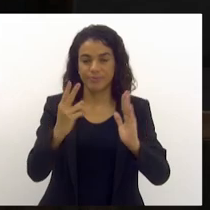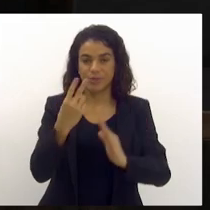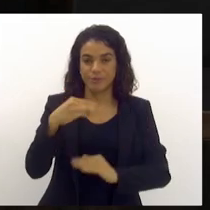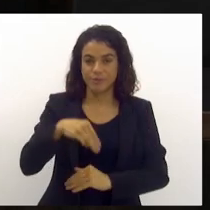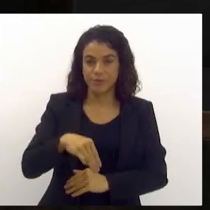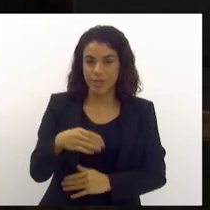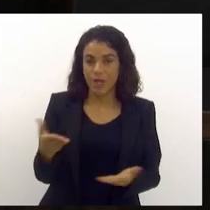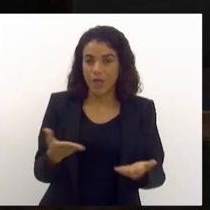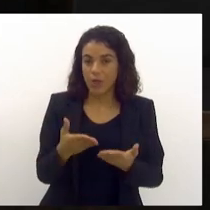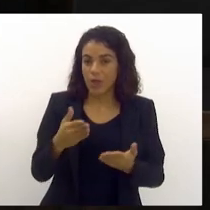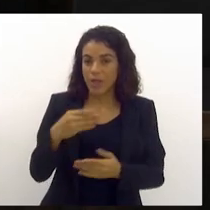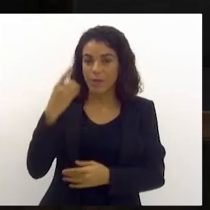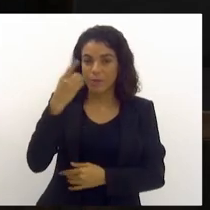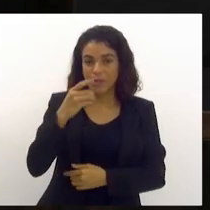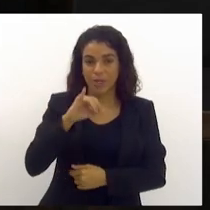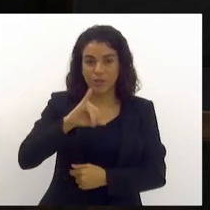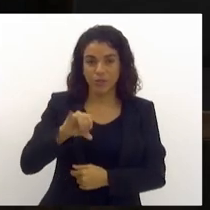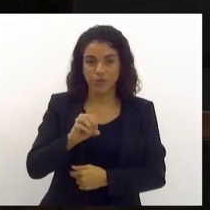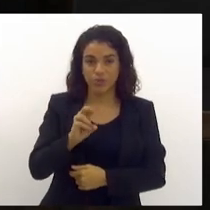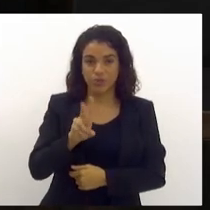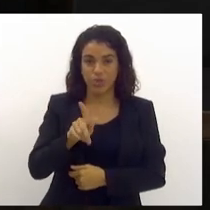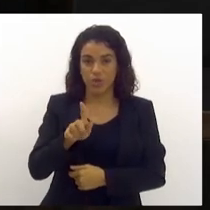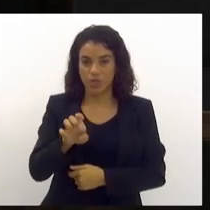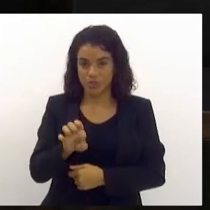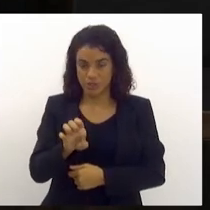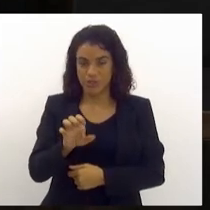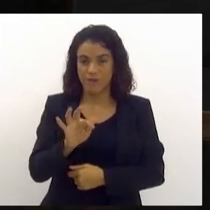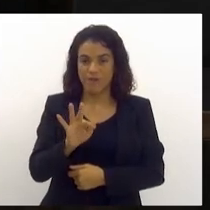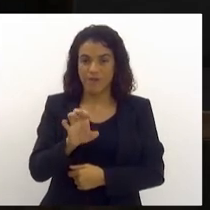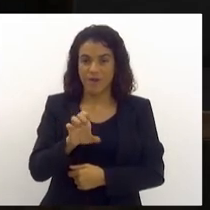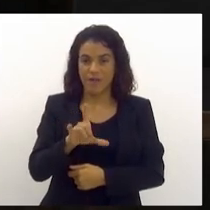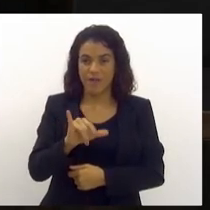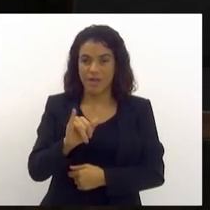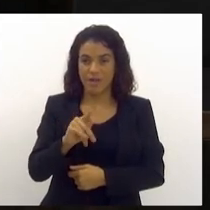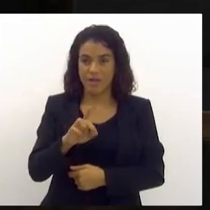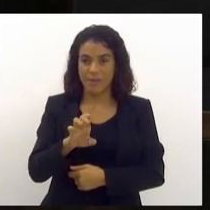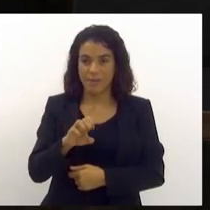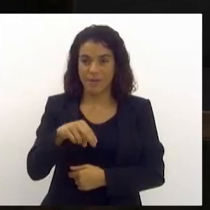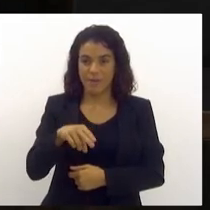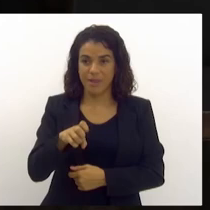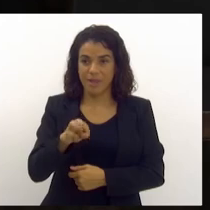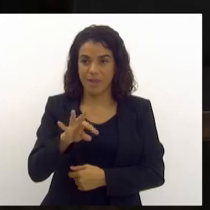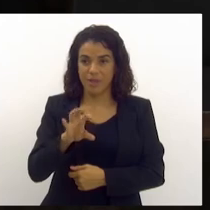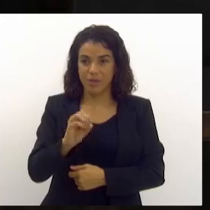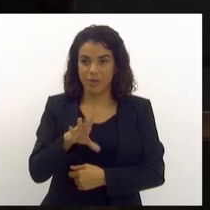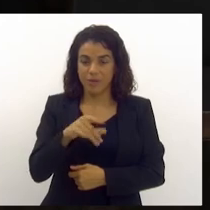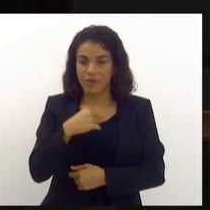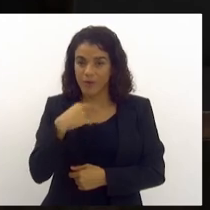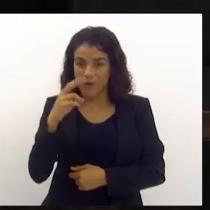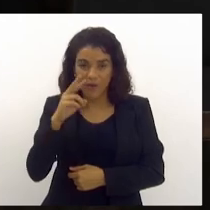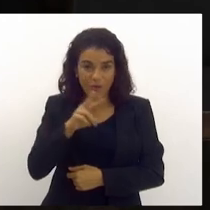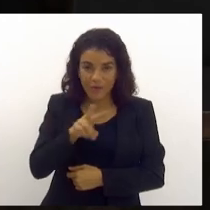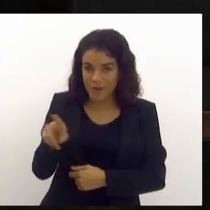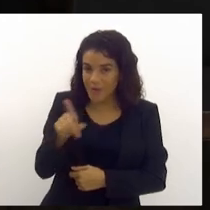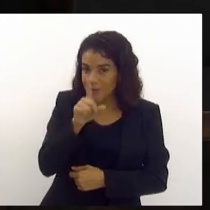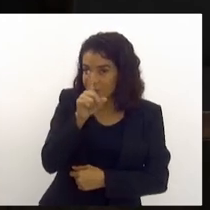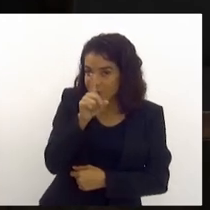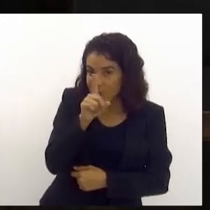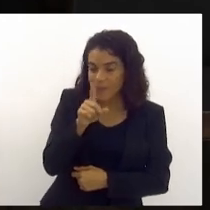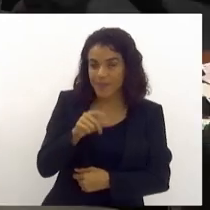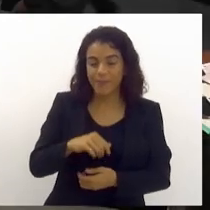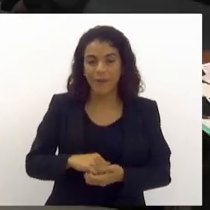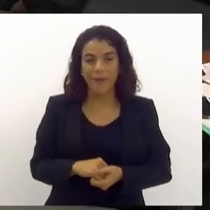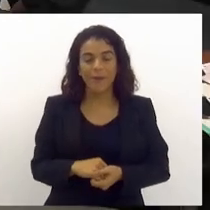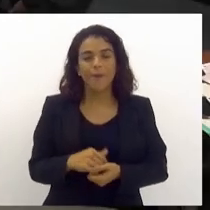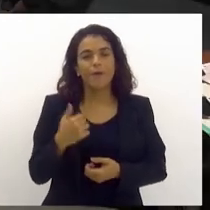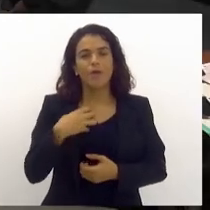Felipe Neto, para concluir, a gente continuar a pauta. Senhor presidente. Iuri, prazer tê-lo aqui. Estou vendo Vossa Excelência quietinho aí, sentadinho. Senhor